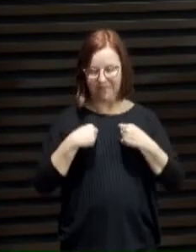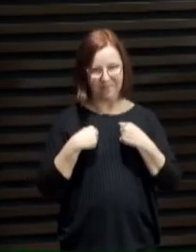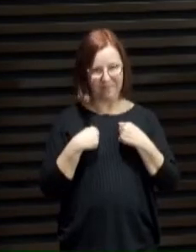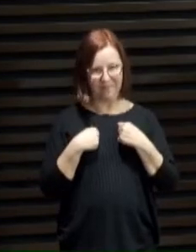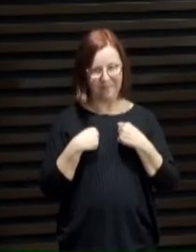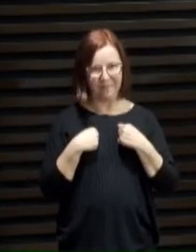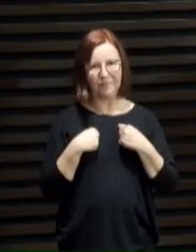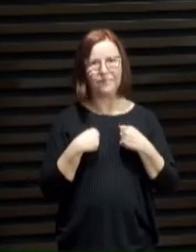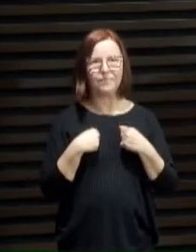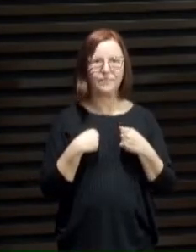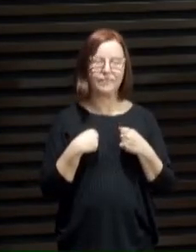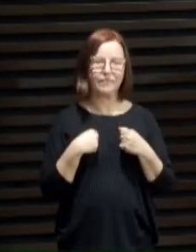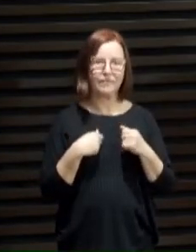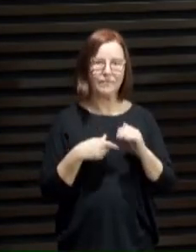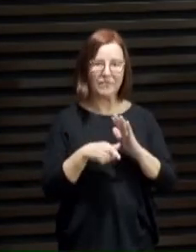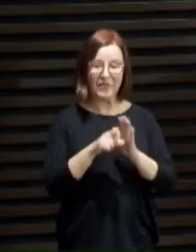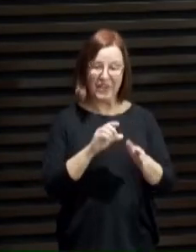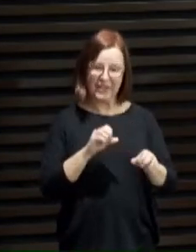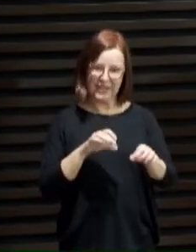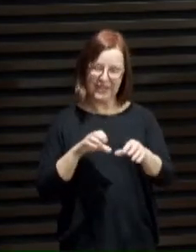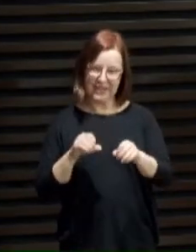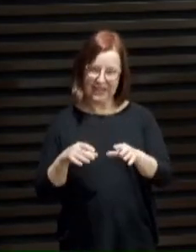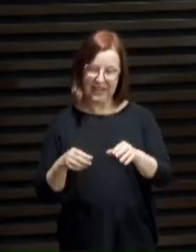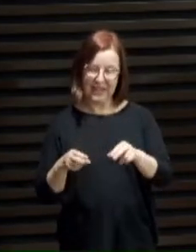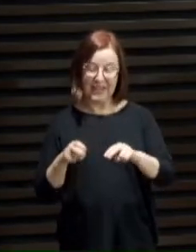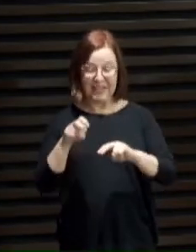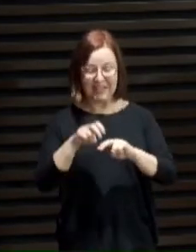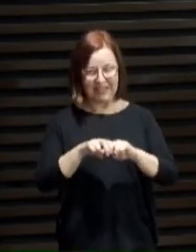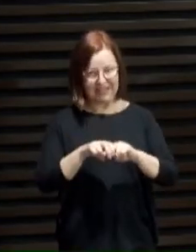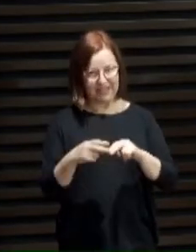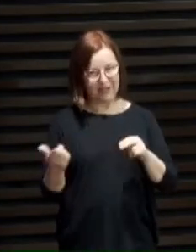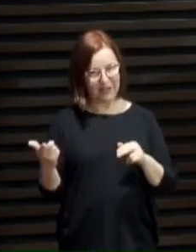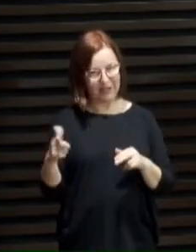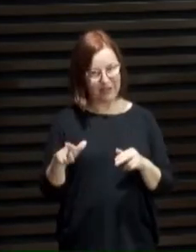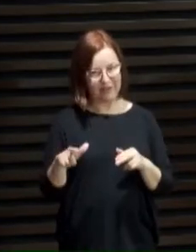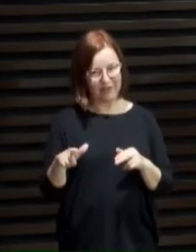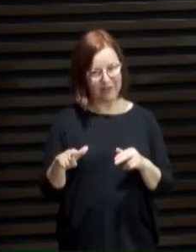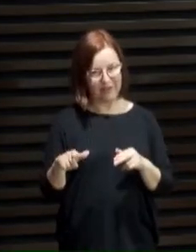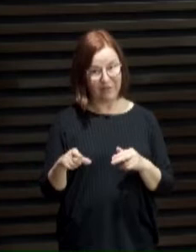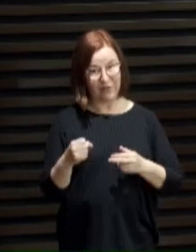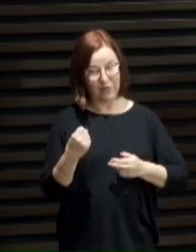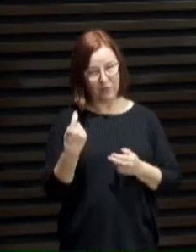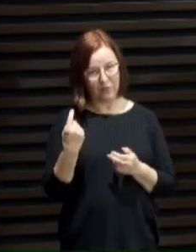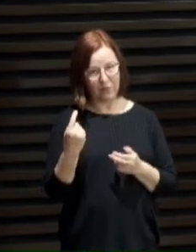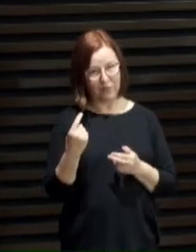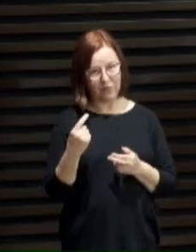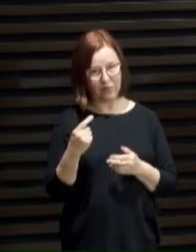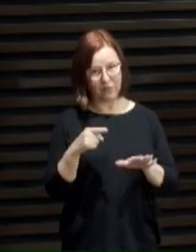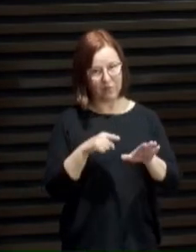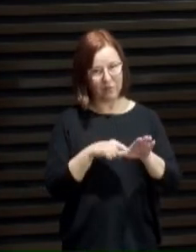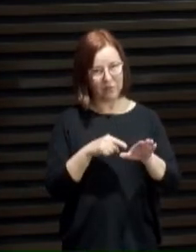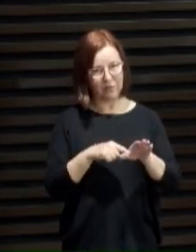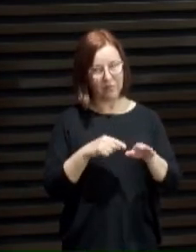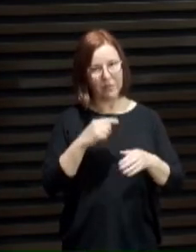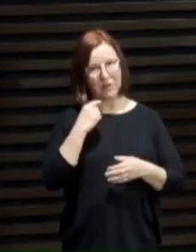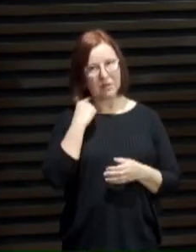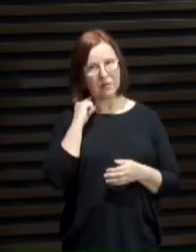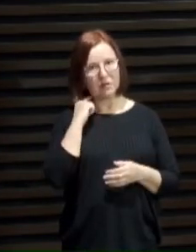uma vez mais a sentar-se à mesa, sendo o único com os pés sujos.